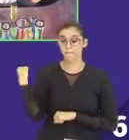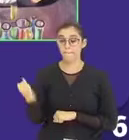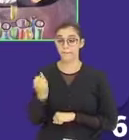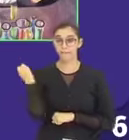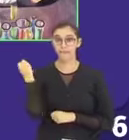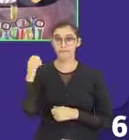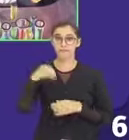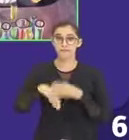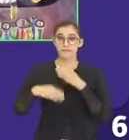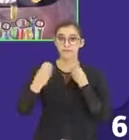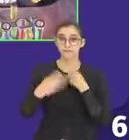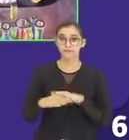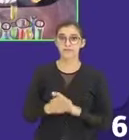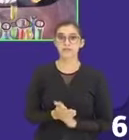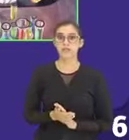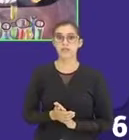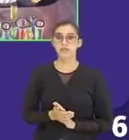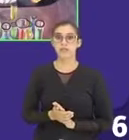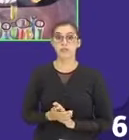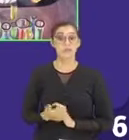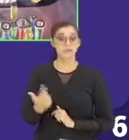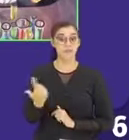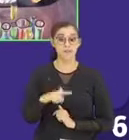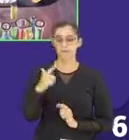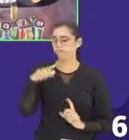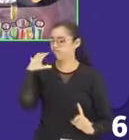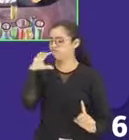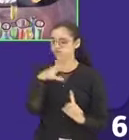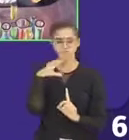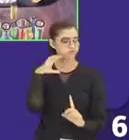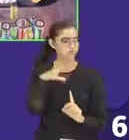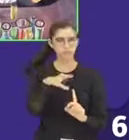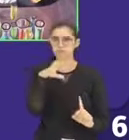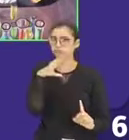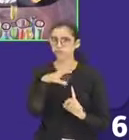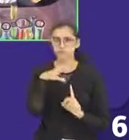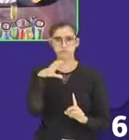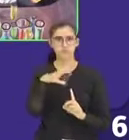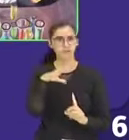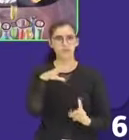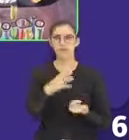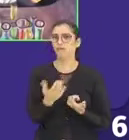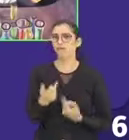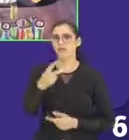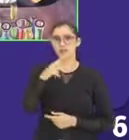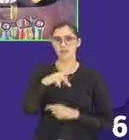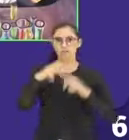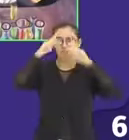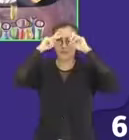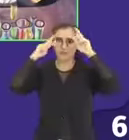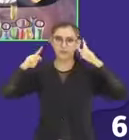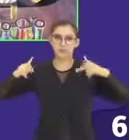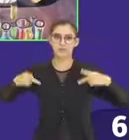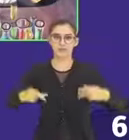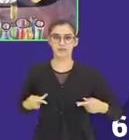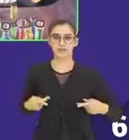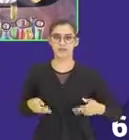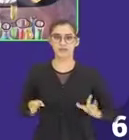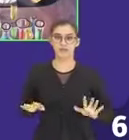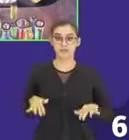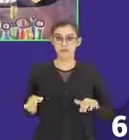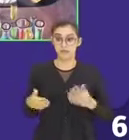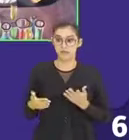influência subjetiva do homem, ou seja, o homem deveria ser neutro nesse aspecto, né? Então, o cientista, ele tem que olhar